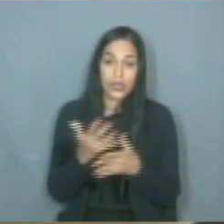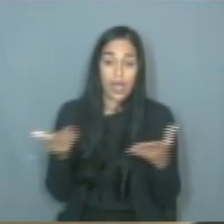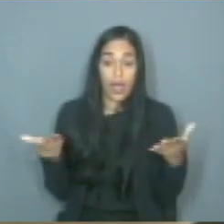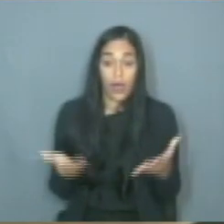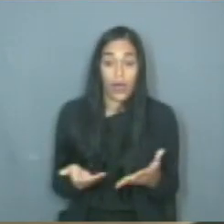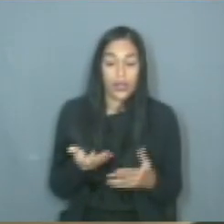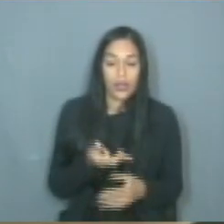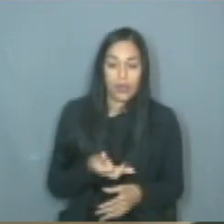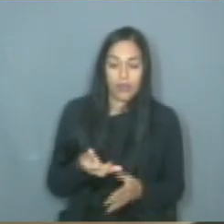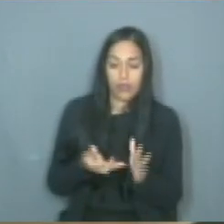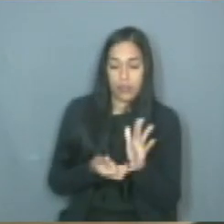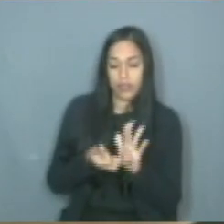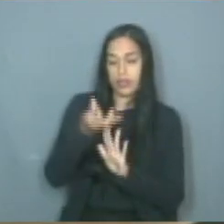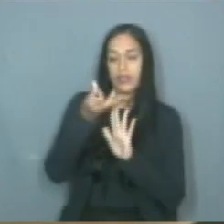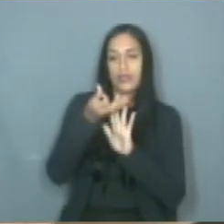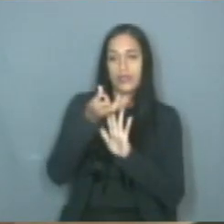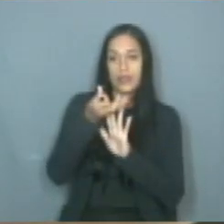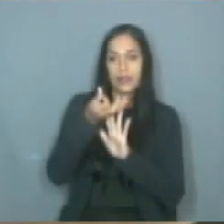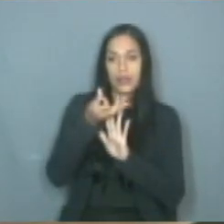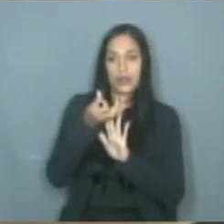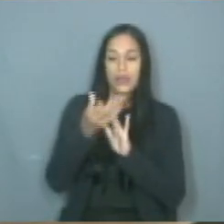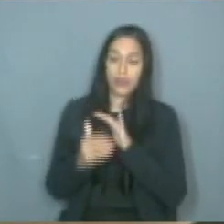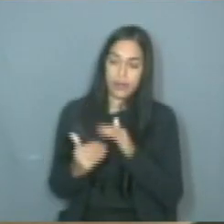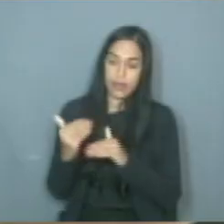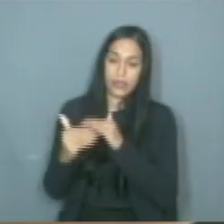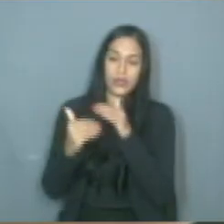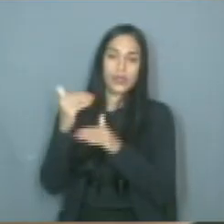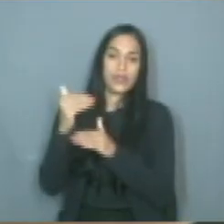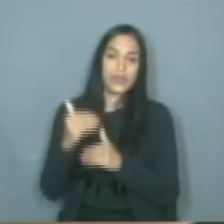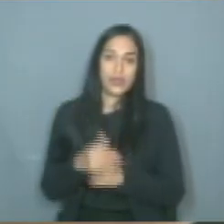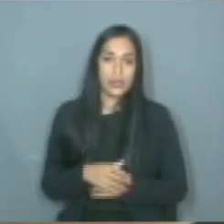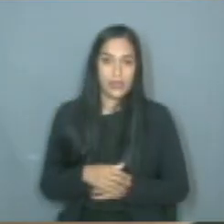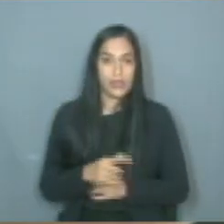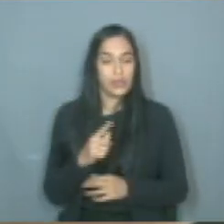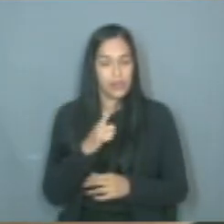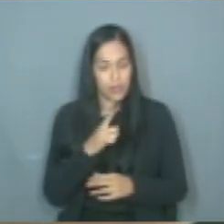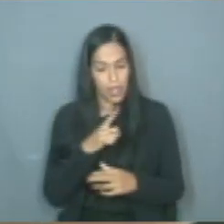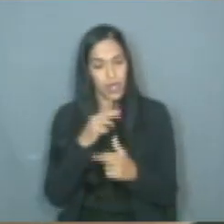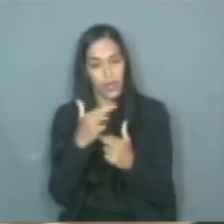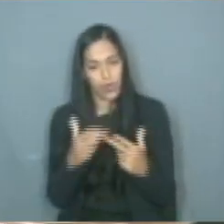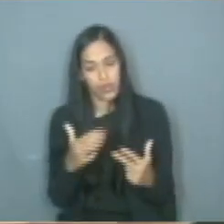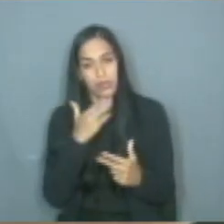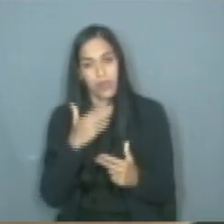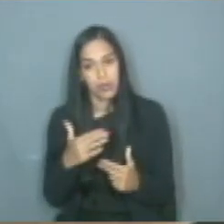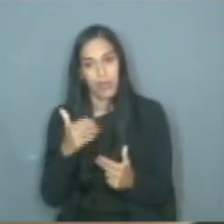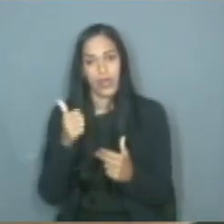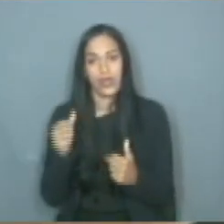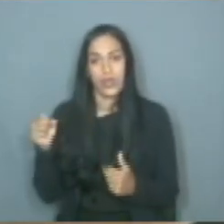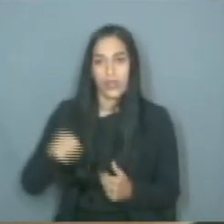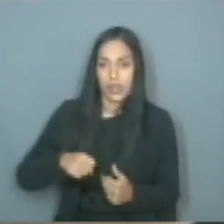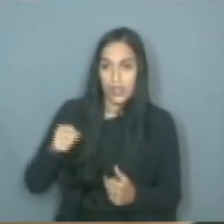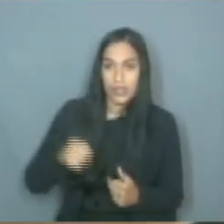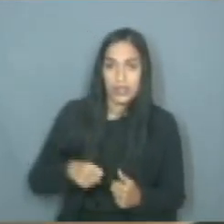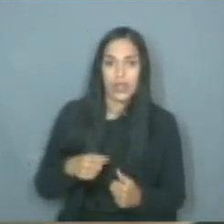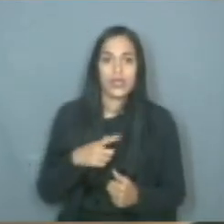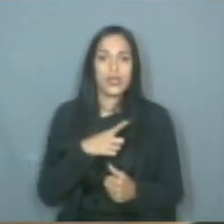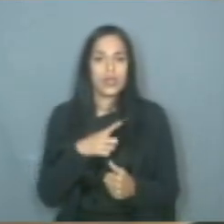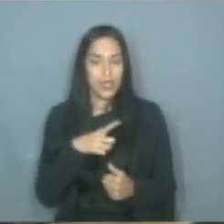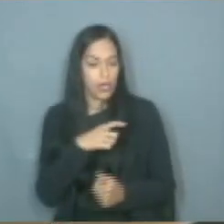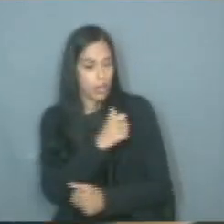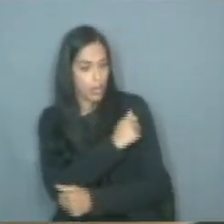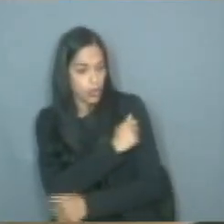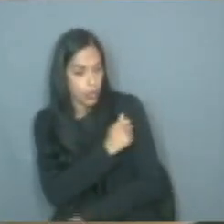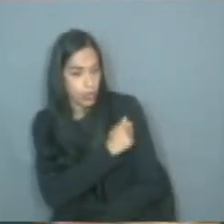a 6ª. Nós avançamos. Tem ainda coisas para fazer? Lógico que tem. Tem